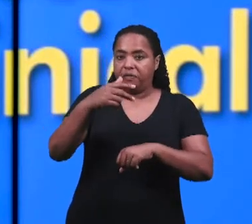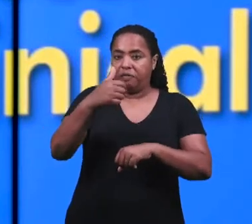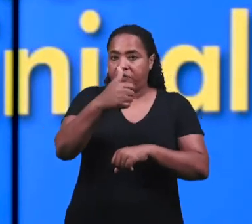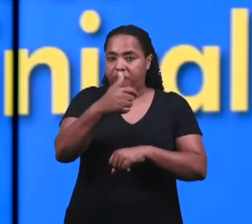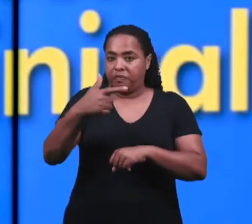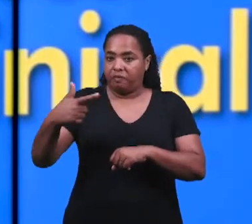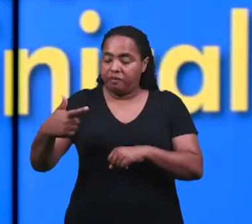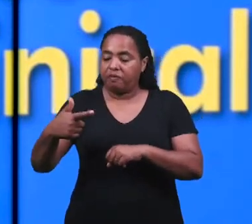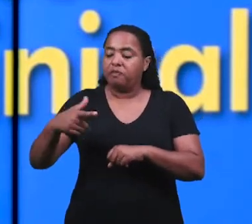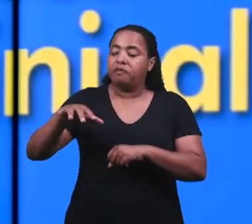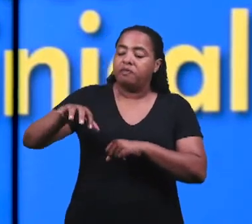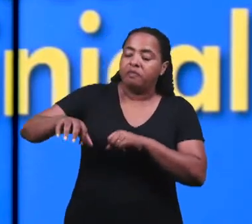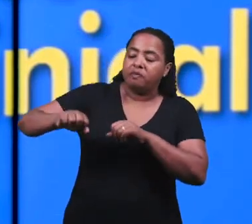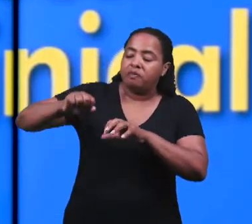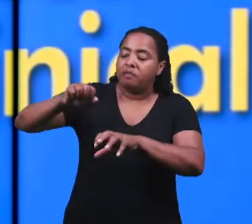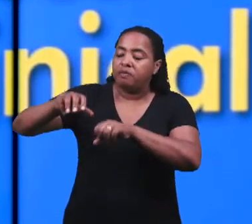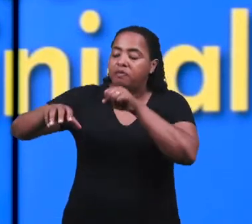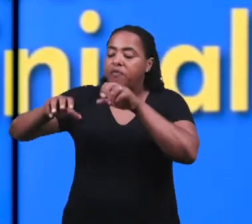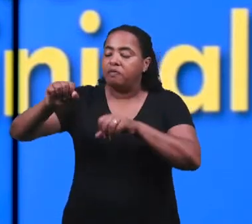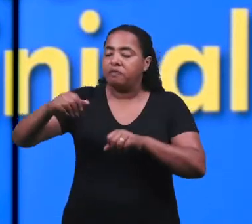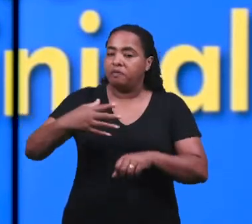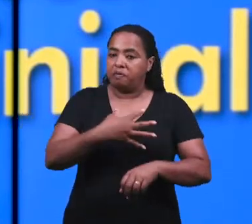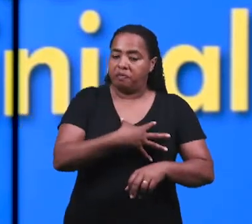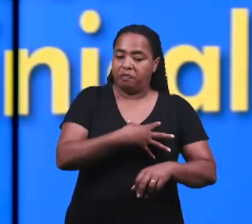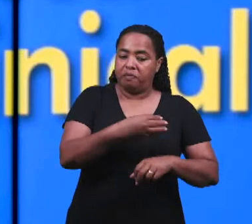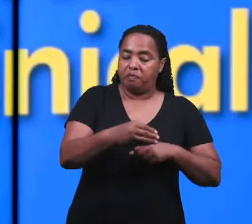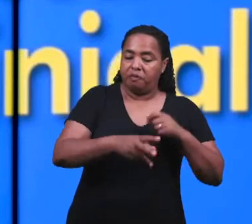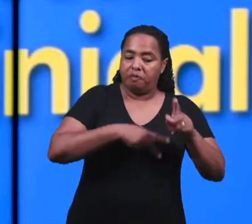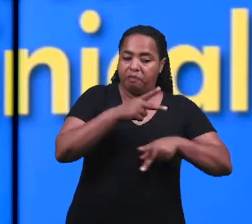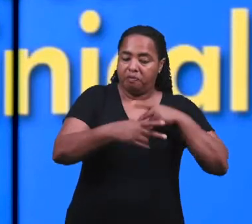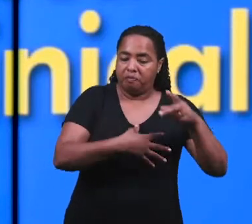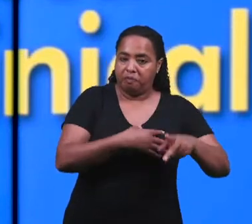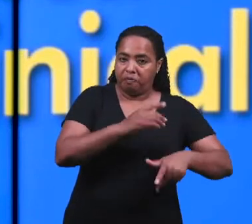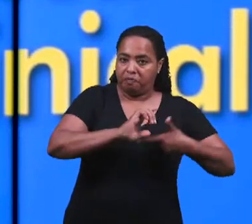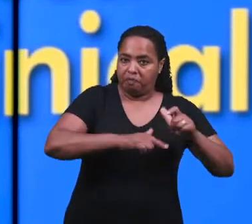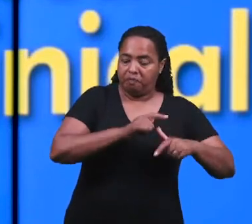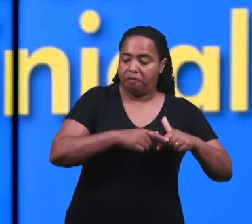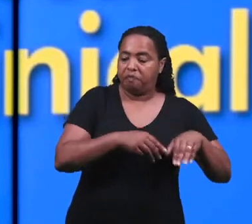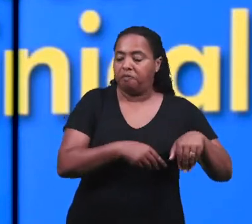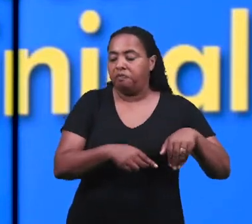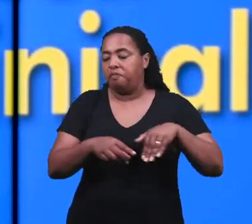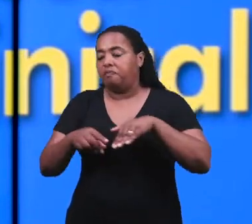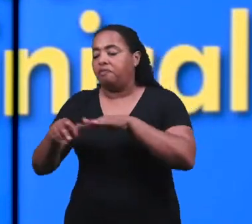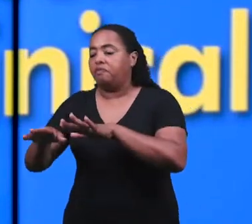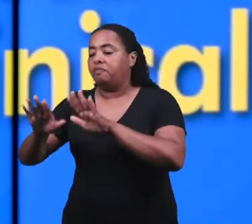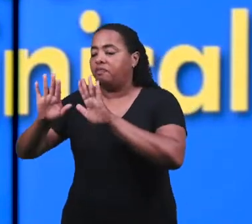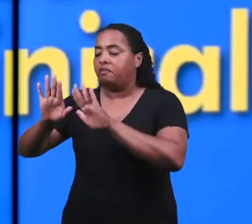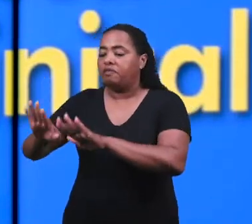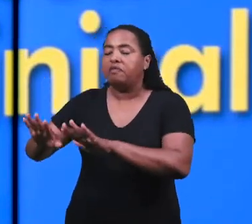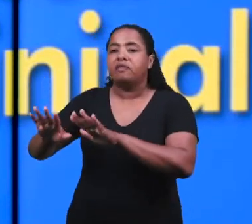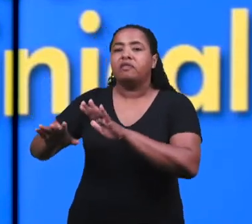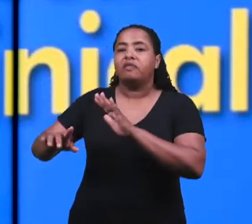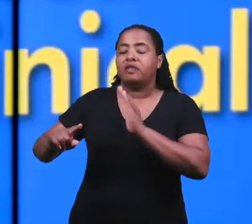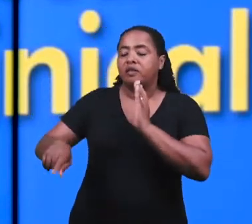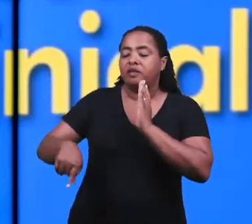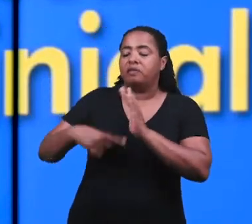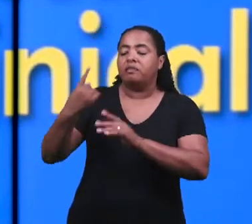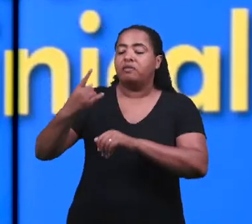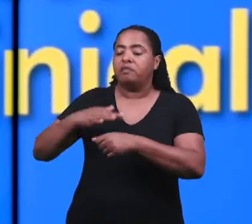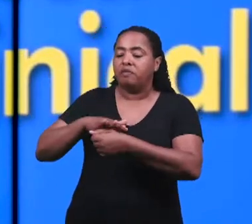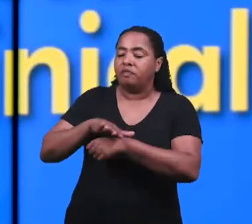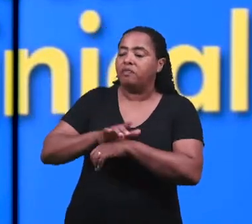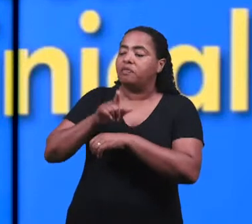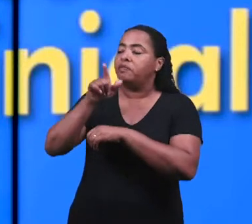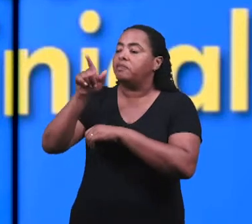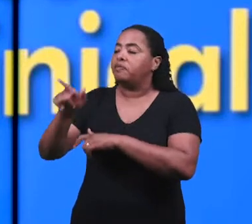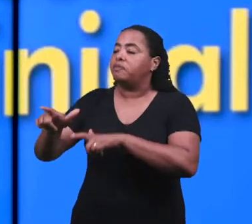pedras que foram retiradas ali pelos filhos de Israel e levadas ao acampamento onde eles iriam passar a primeira